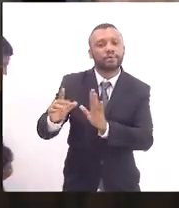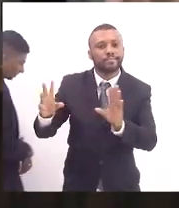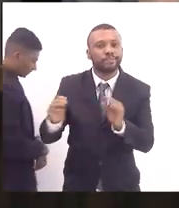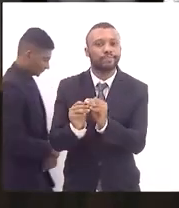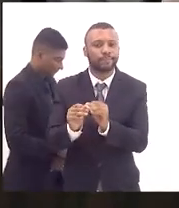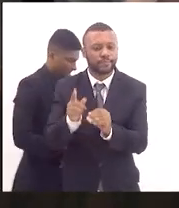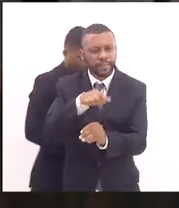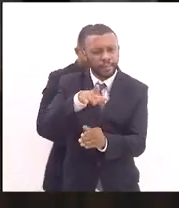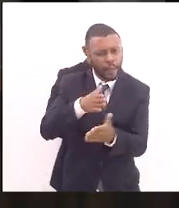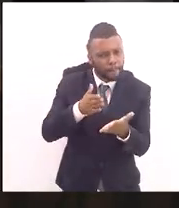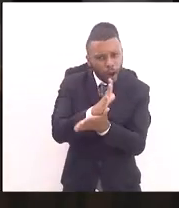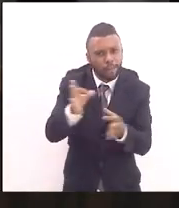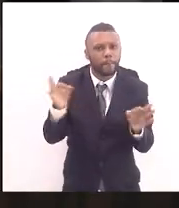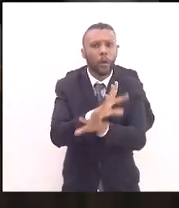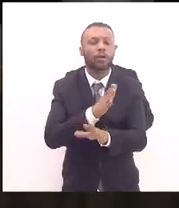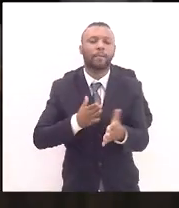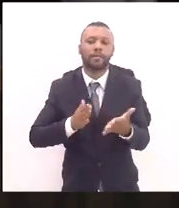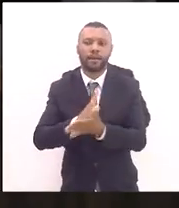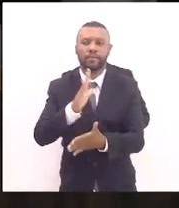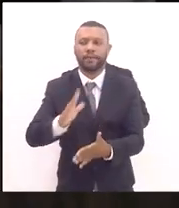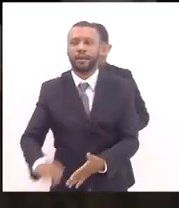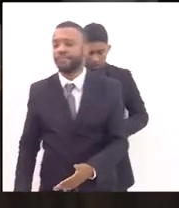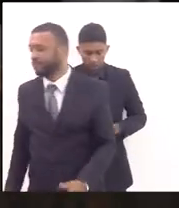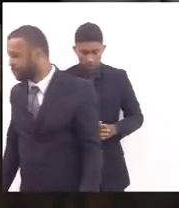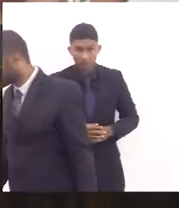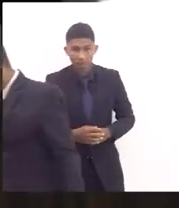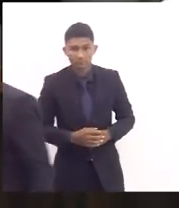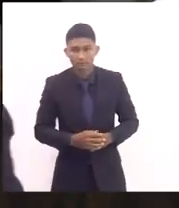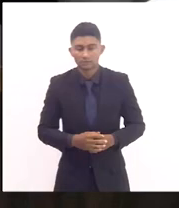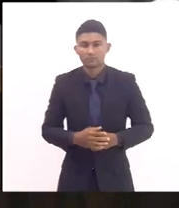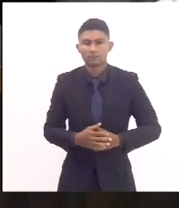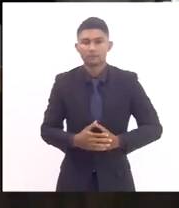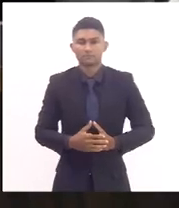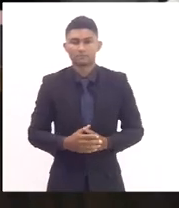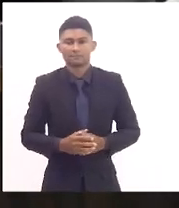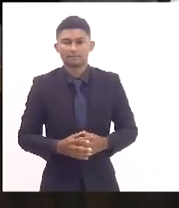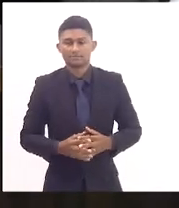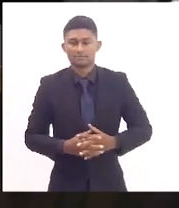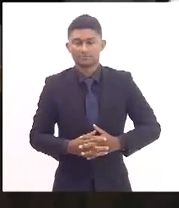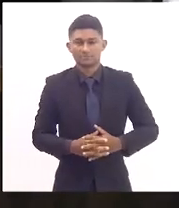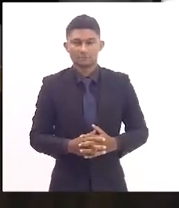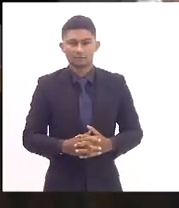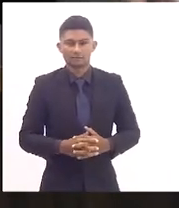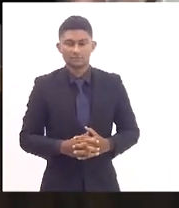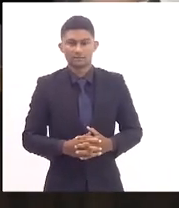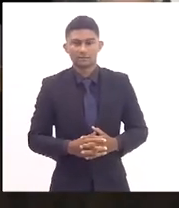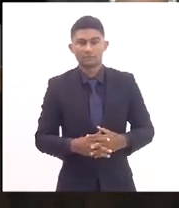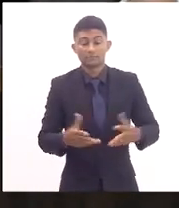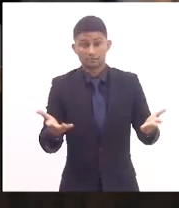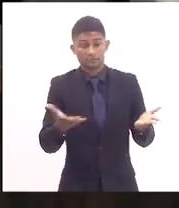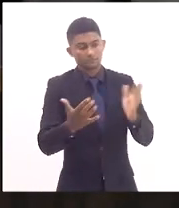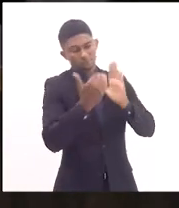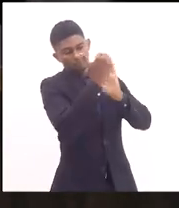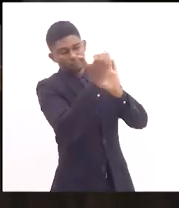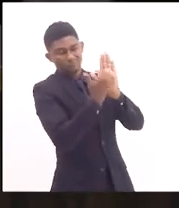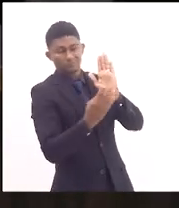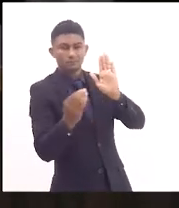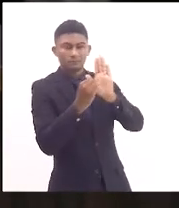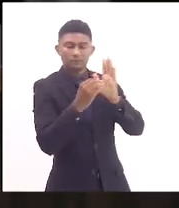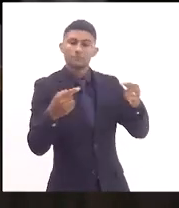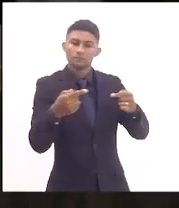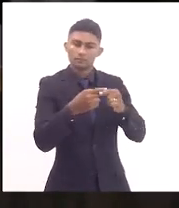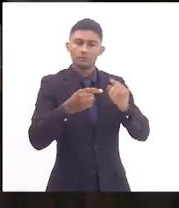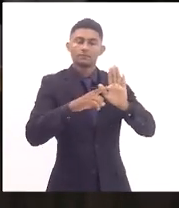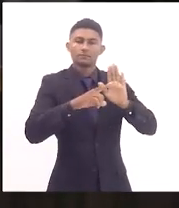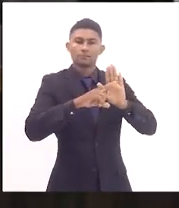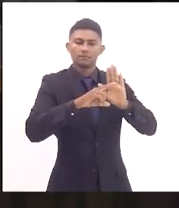os que aprovam permaneçam Como estão aprovado com a redação do vencido para cima da discussão a cruz da Ordem do dia de acordo para primeiro do